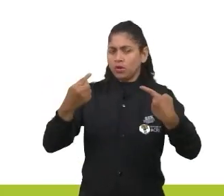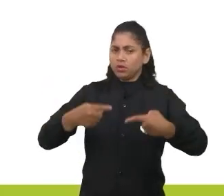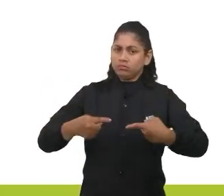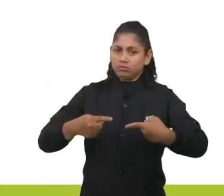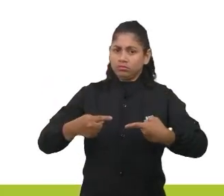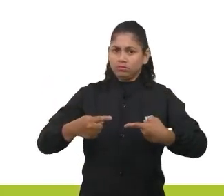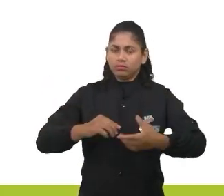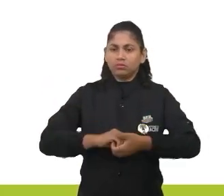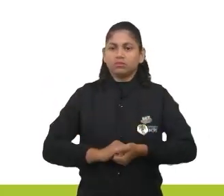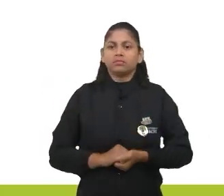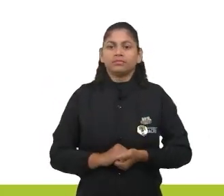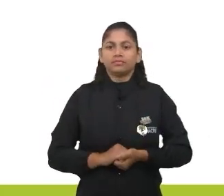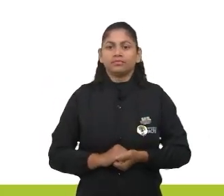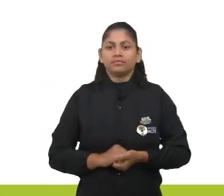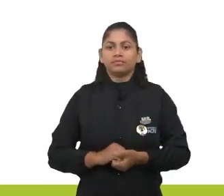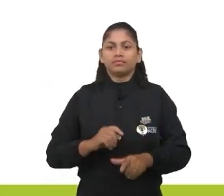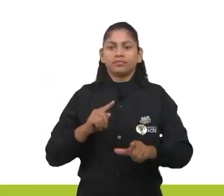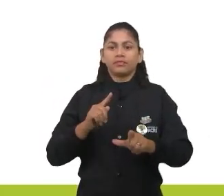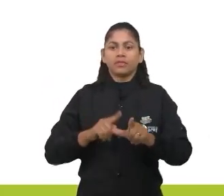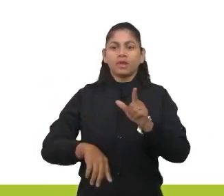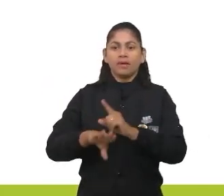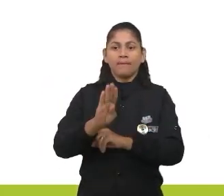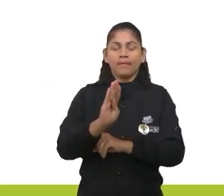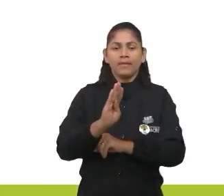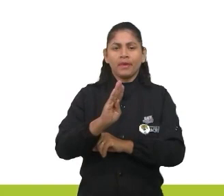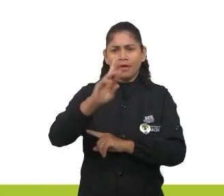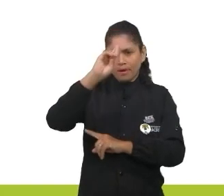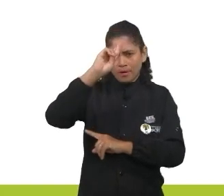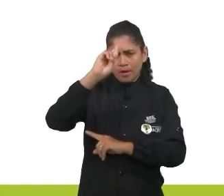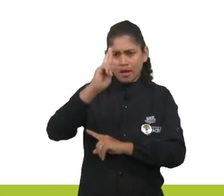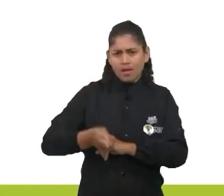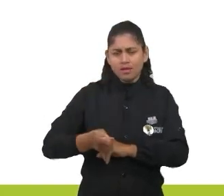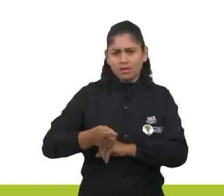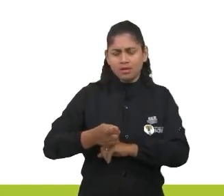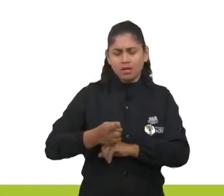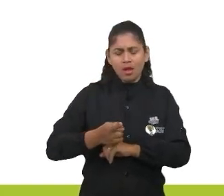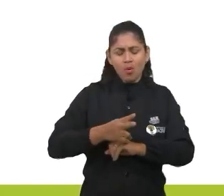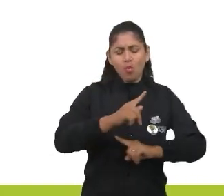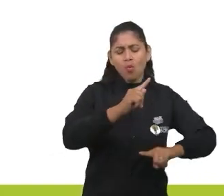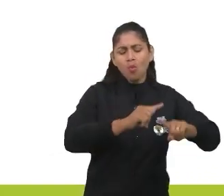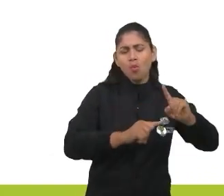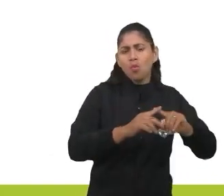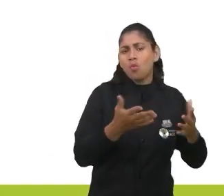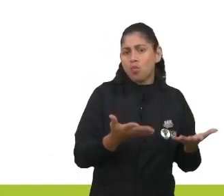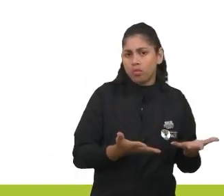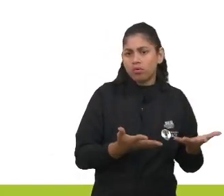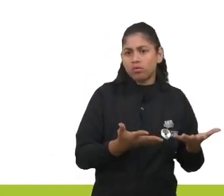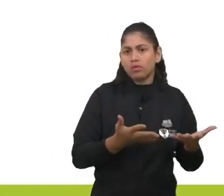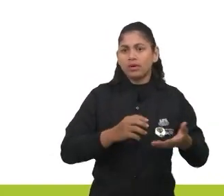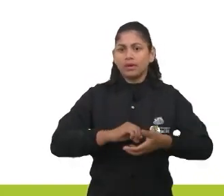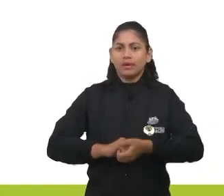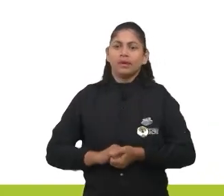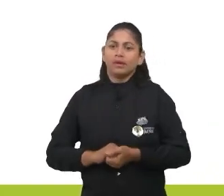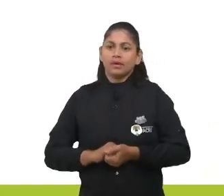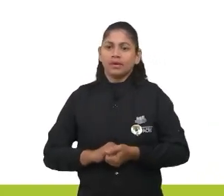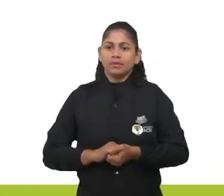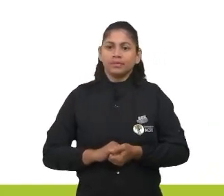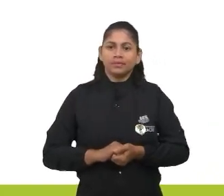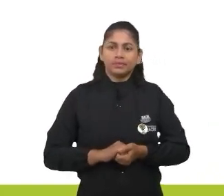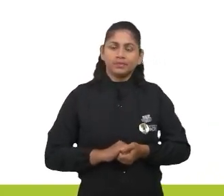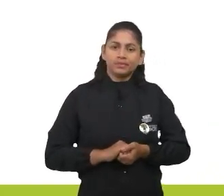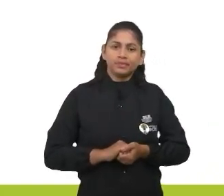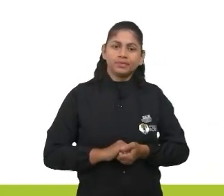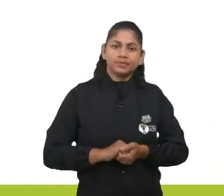crítica. Razão instrumental. A razão instrumental, ela está de acordo com a razão iluminista,